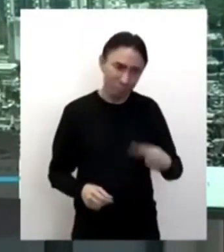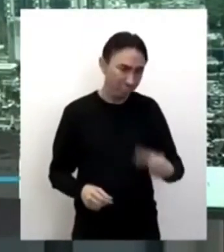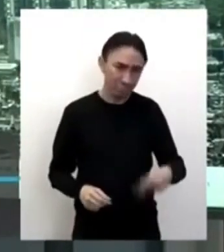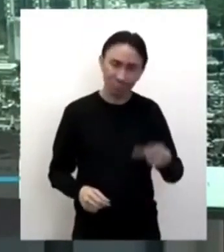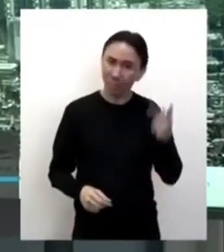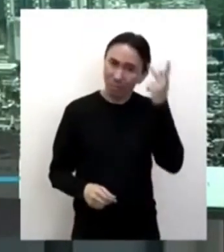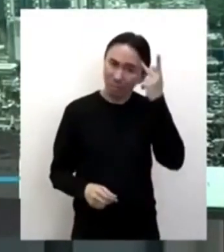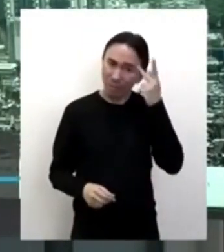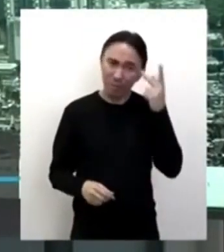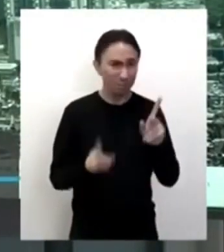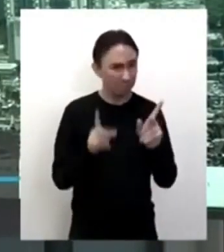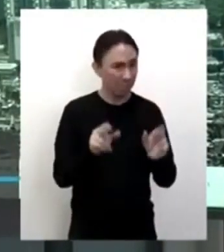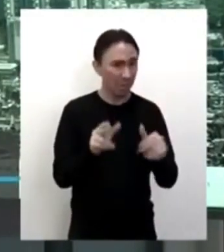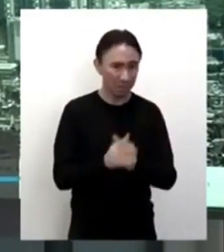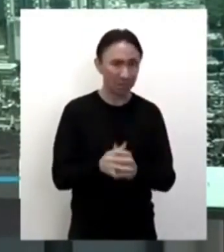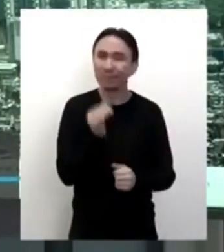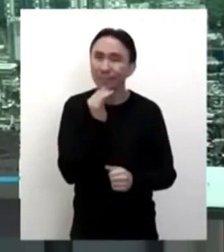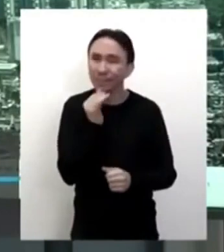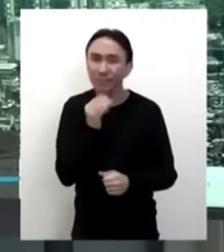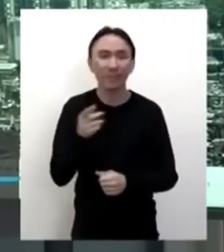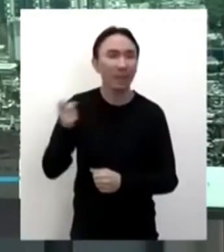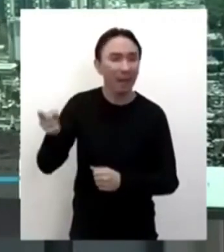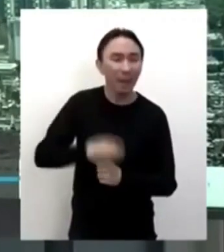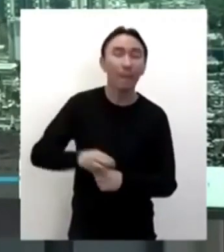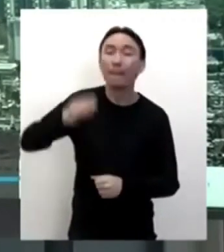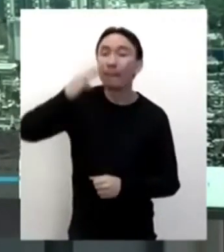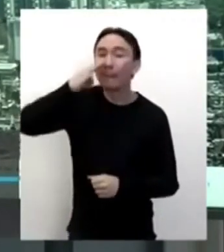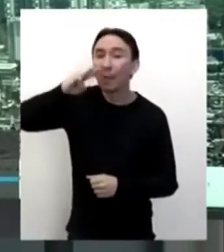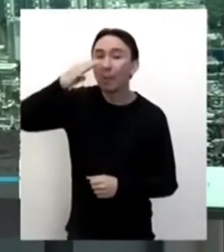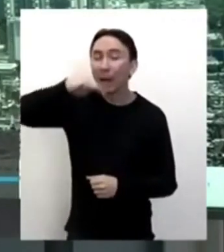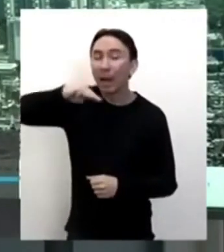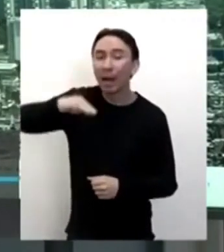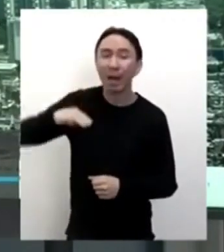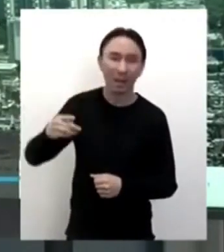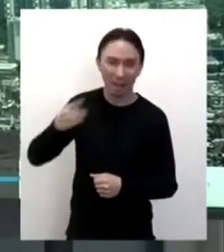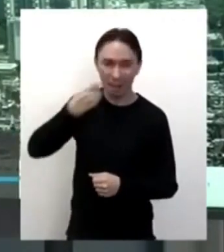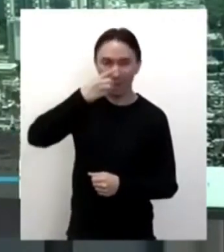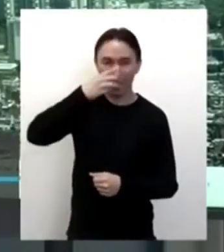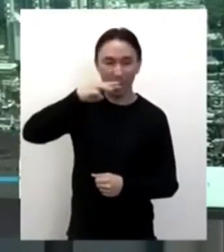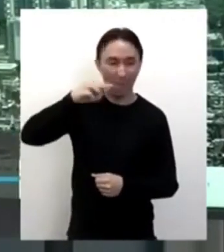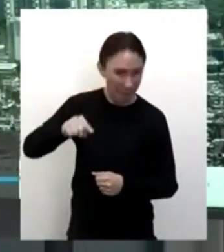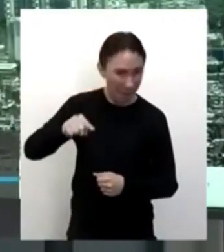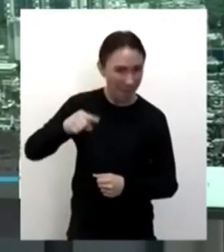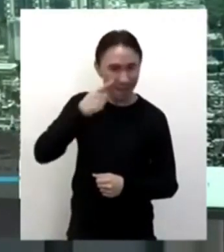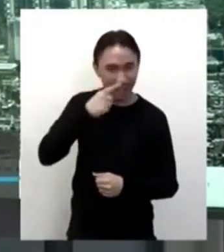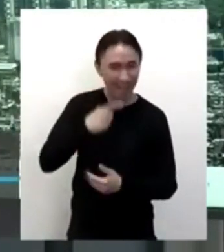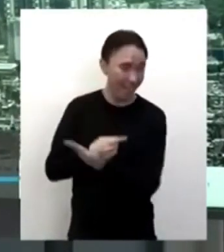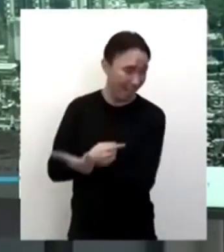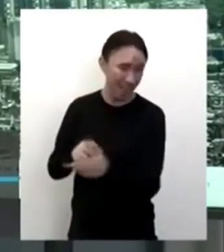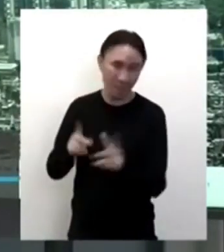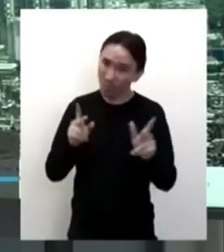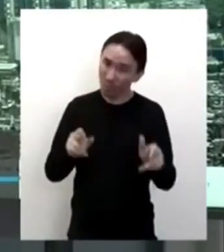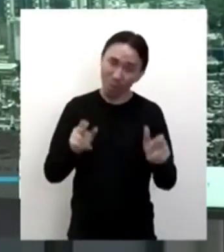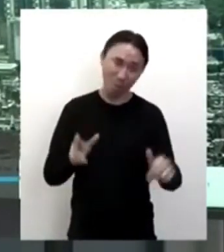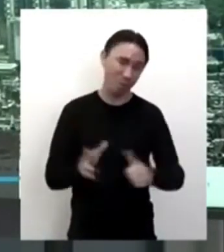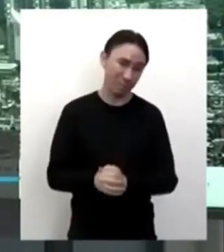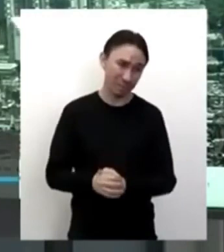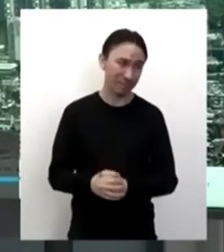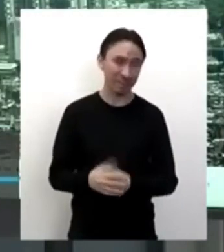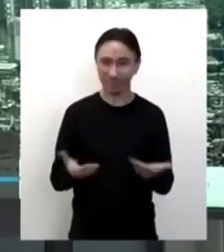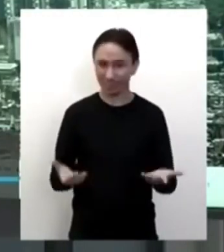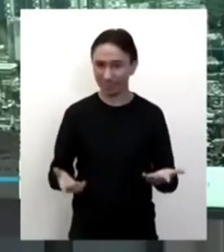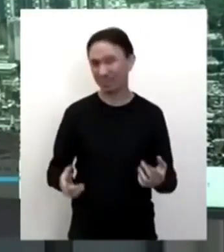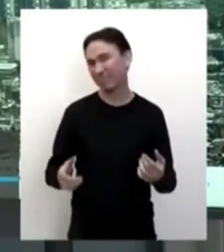do Morumbi, né, que é considerada aí de classe alta, junto aí com o Real Parque. São vários, eu poderia dar aqui vários exemplos e vocês